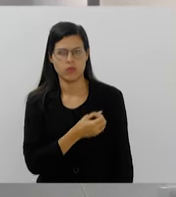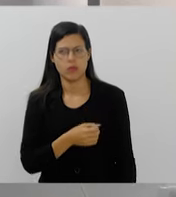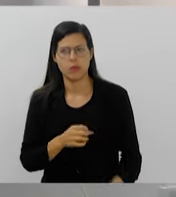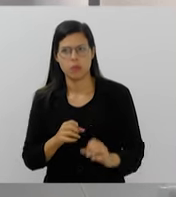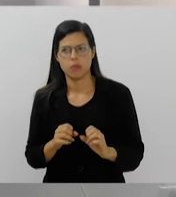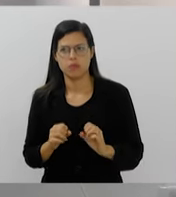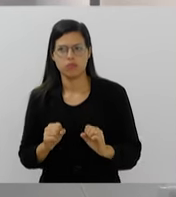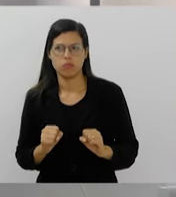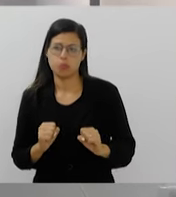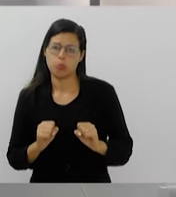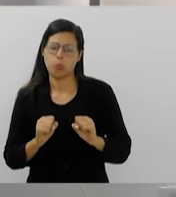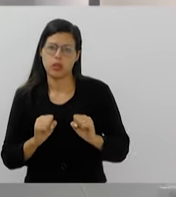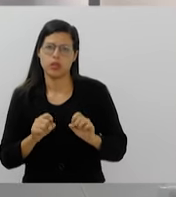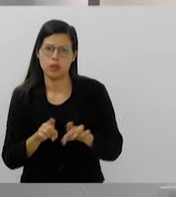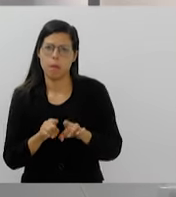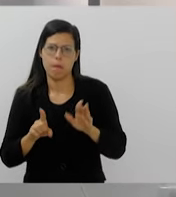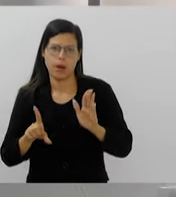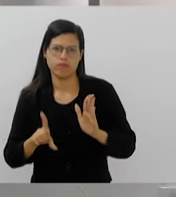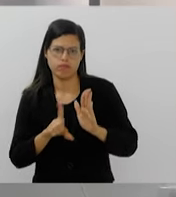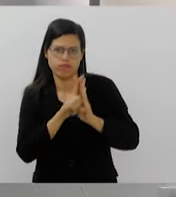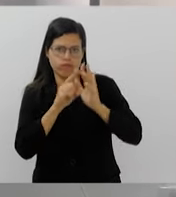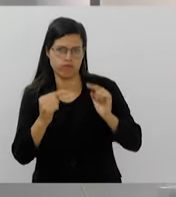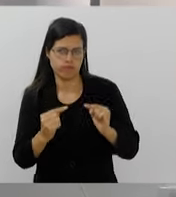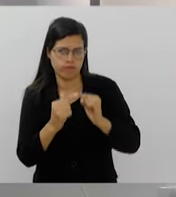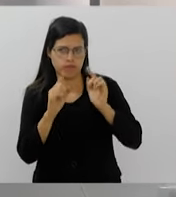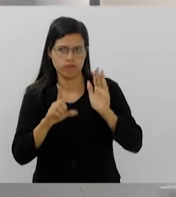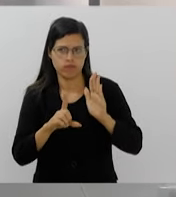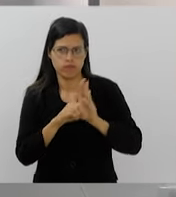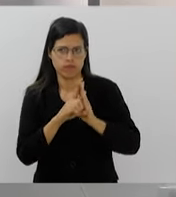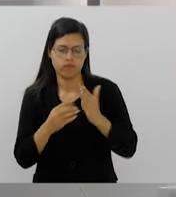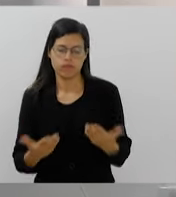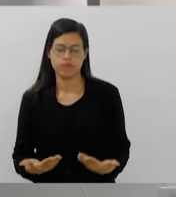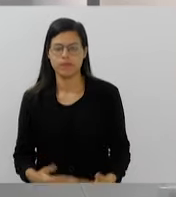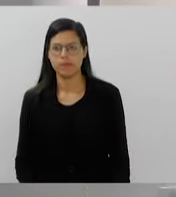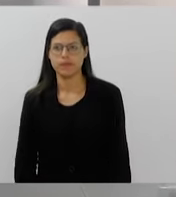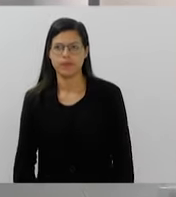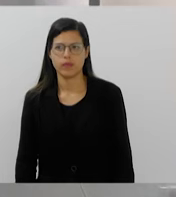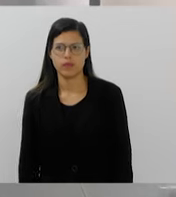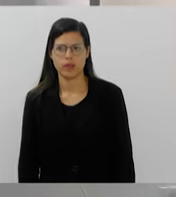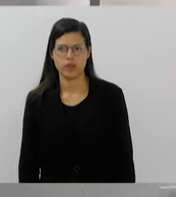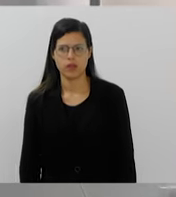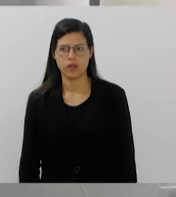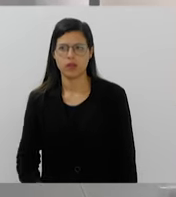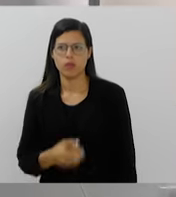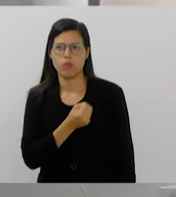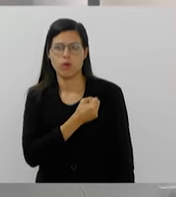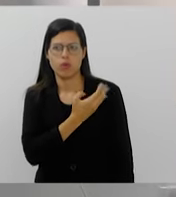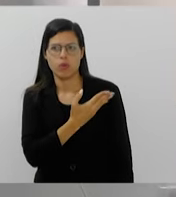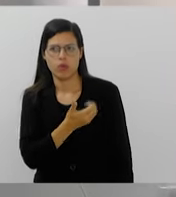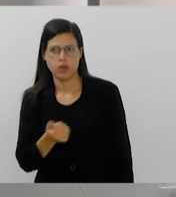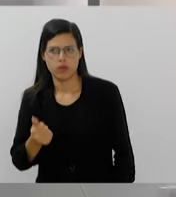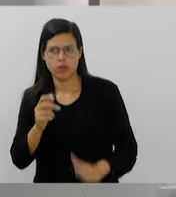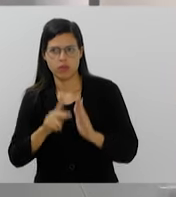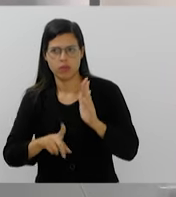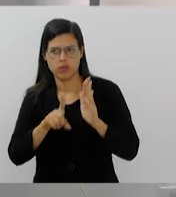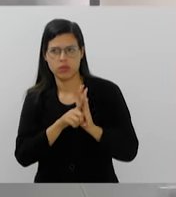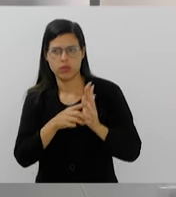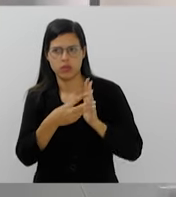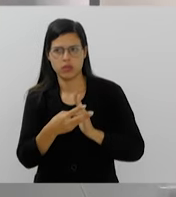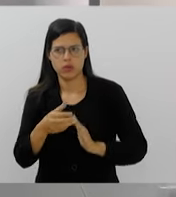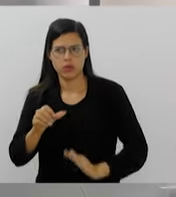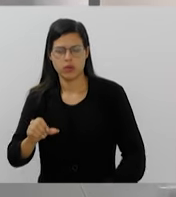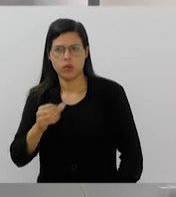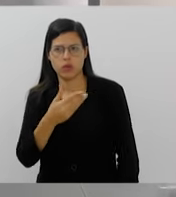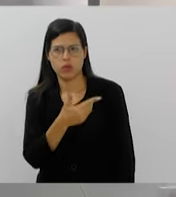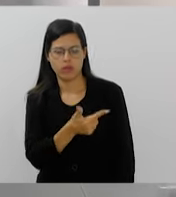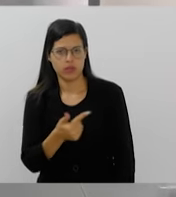Poderia ser pela legalidade o parecer, né? Porque alterando ali, mas está certo. 41 da pauta, projeto de lei 3427